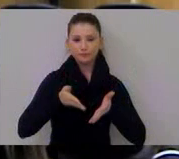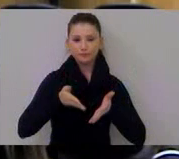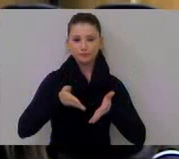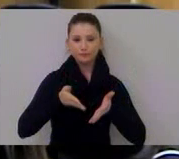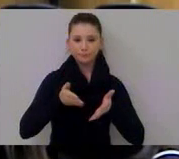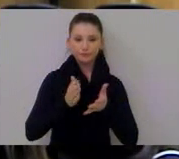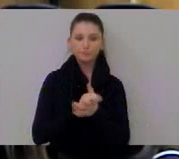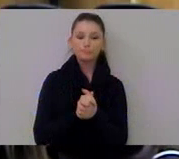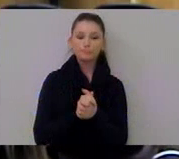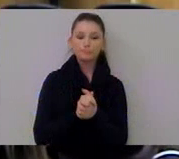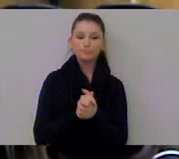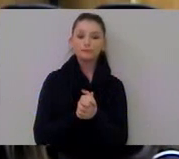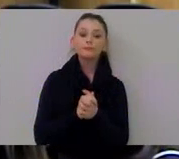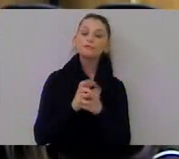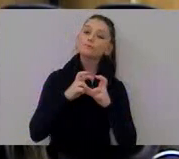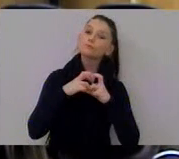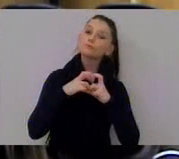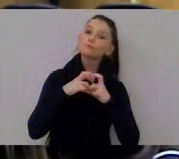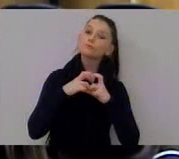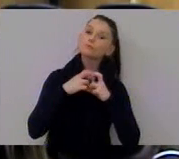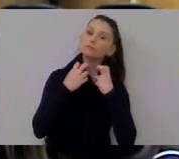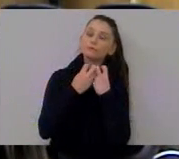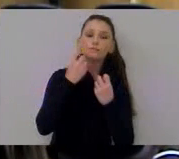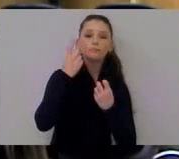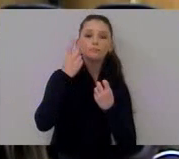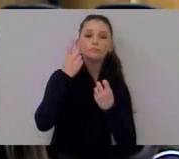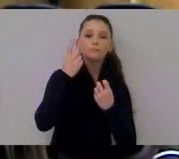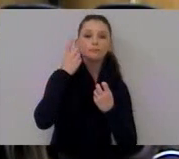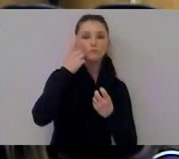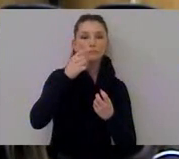Sessão do dia 12 de maio de